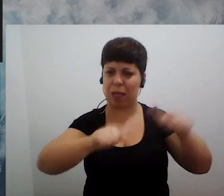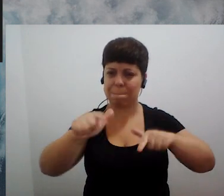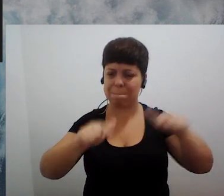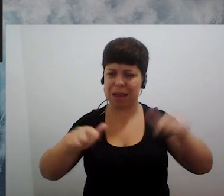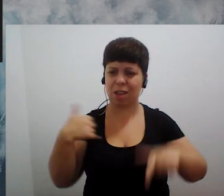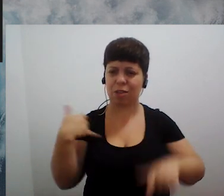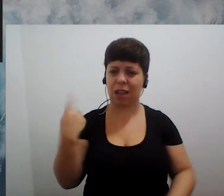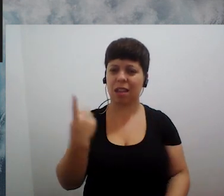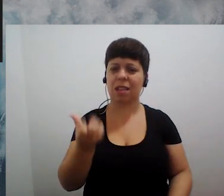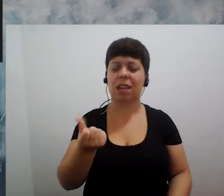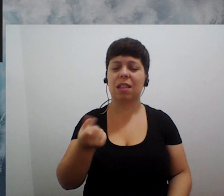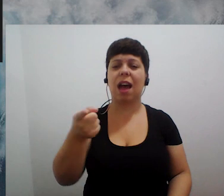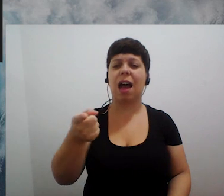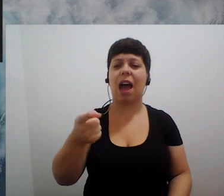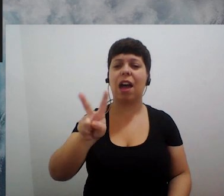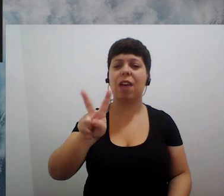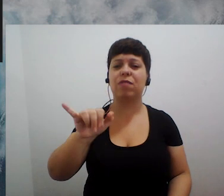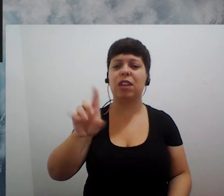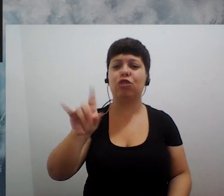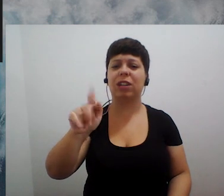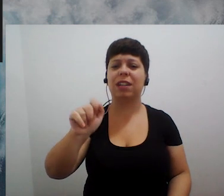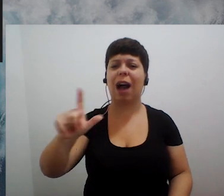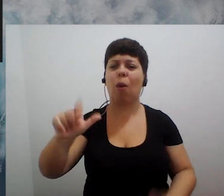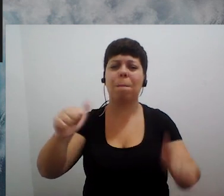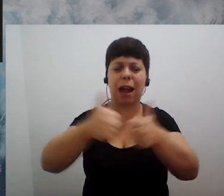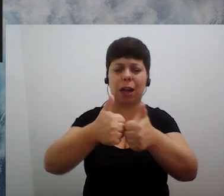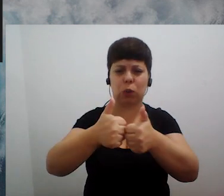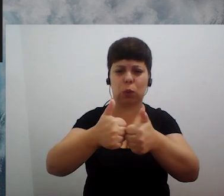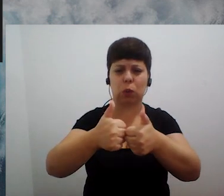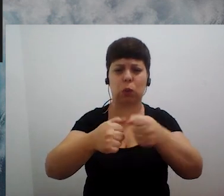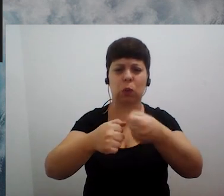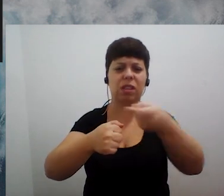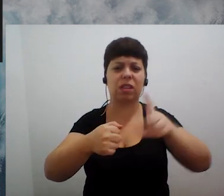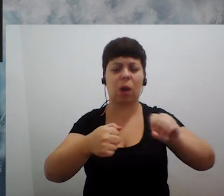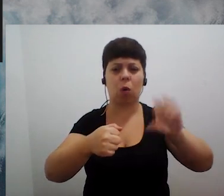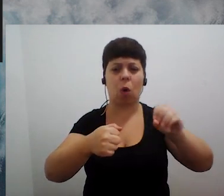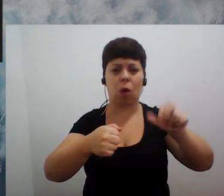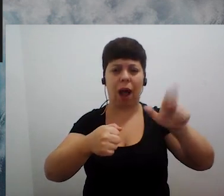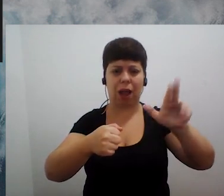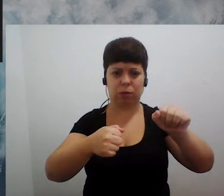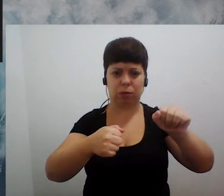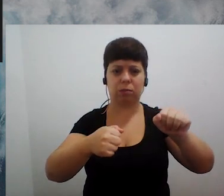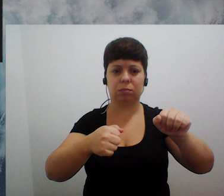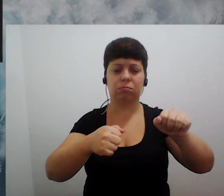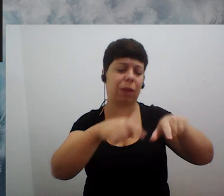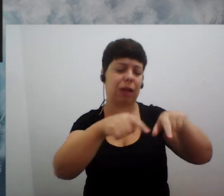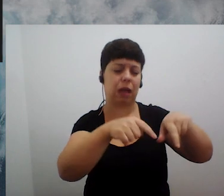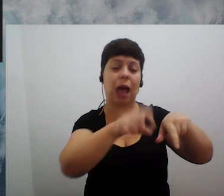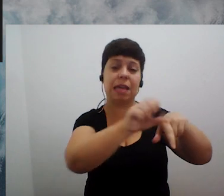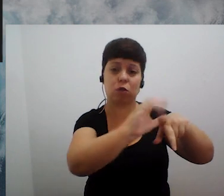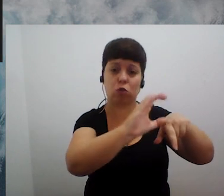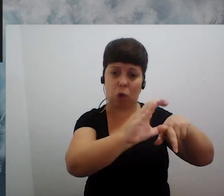foi lá na Praia do Vidigal, que é uma praia colada com São Conrado, ela liga São Conrado e o Leblon, ela fica no meio, a Praia do